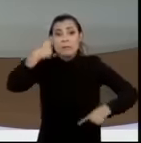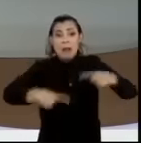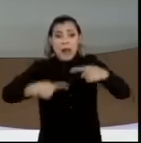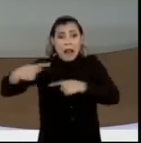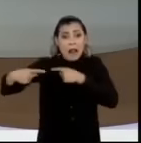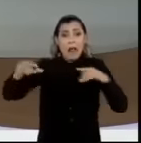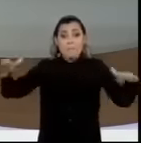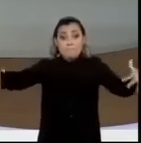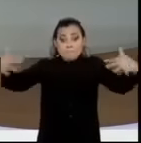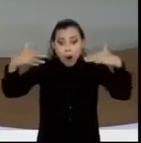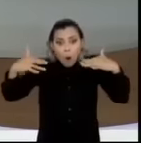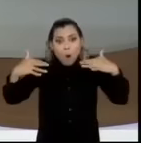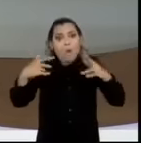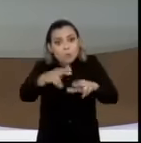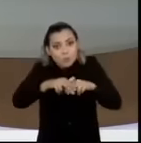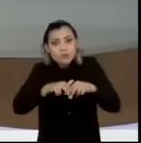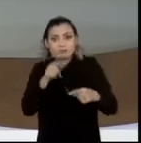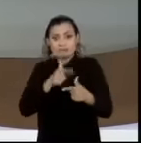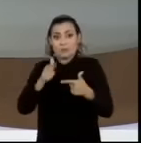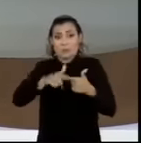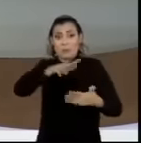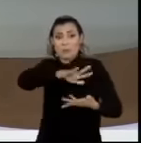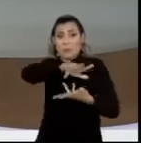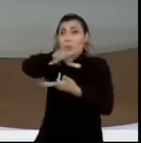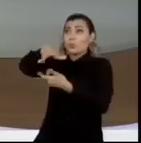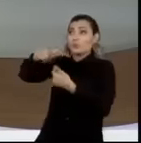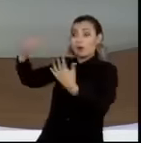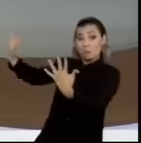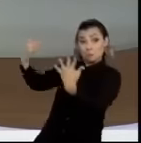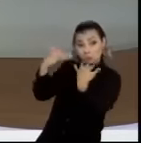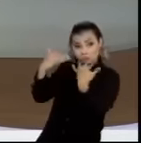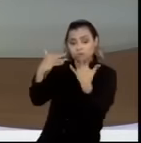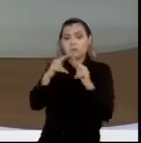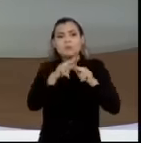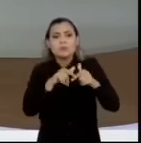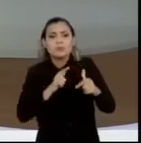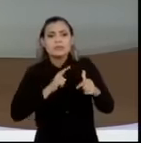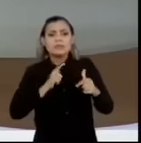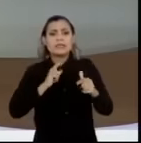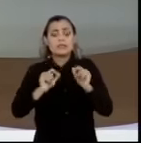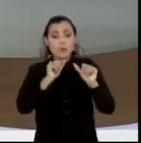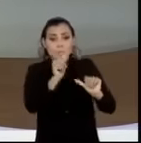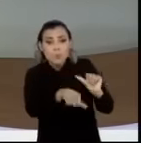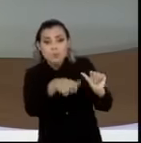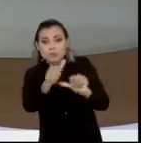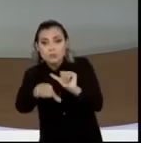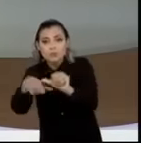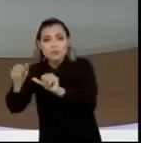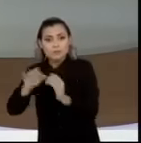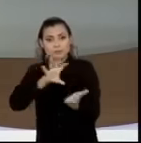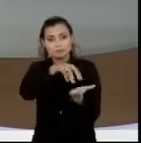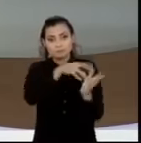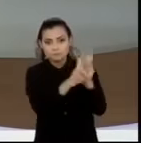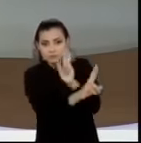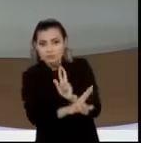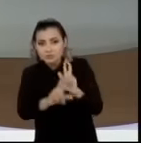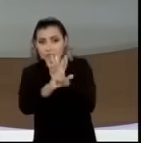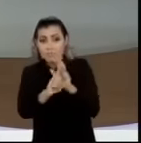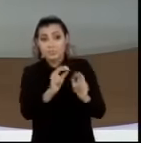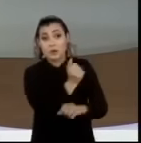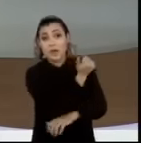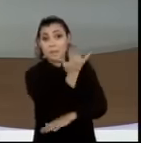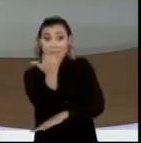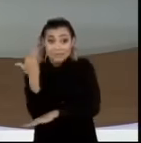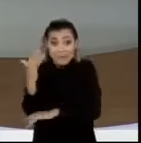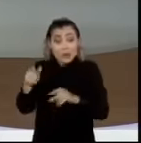diplomático com ares de crise internacional. Após promover uma série de mudanças em órgãos de fiscalização ambiental